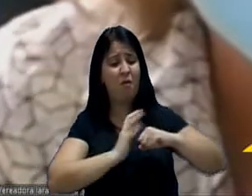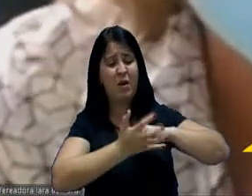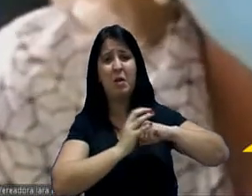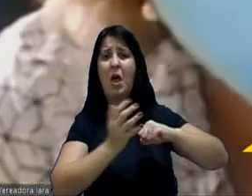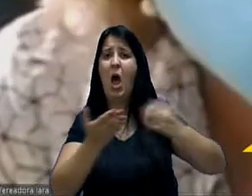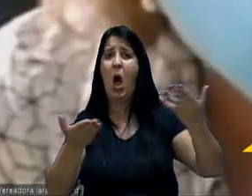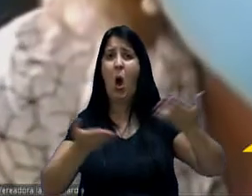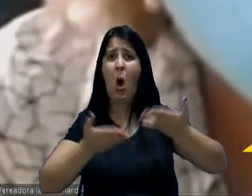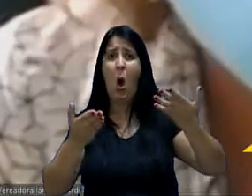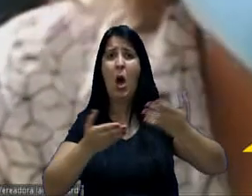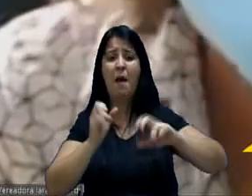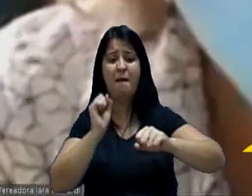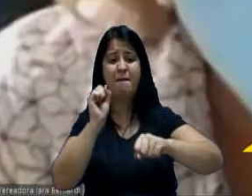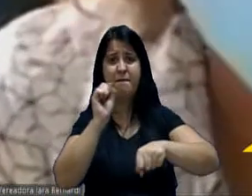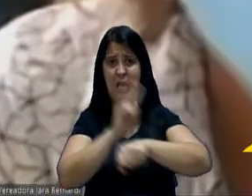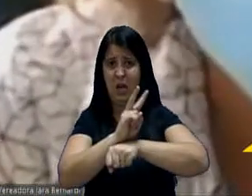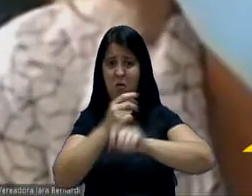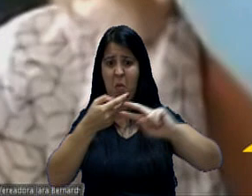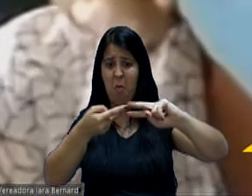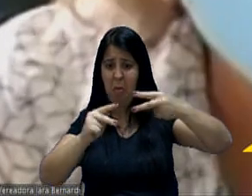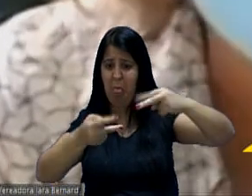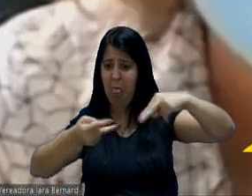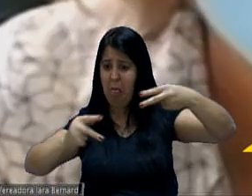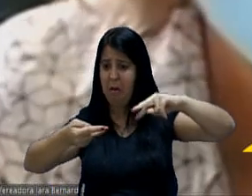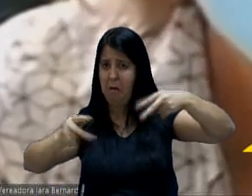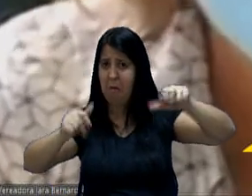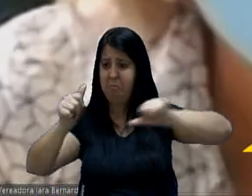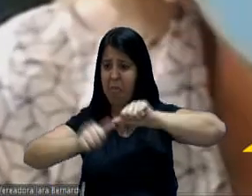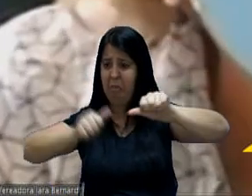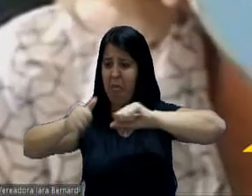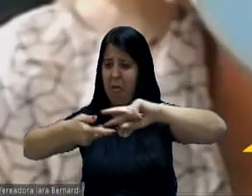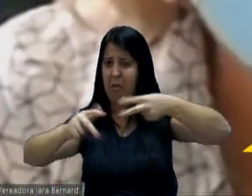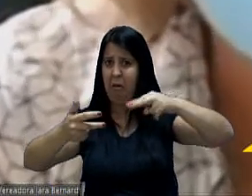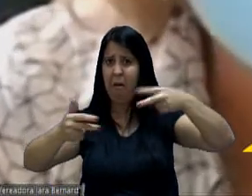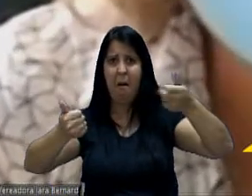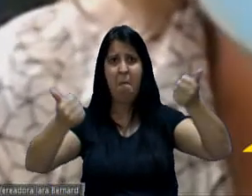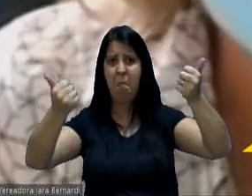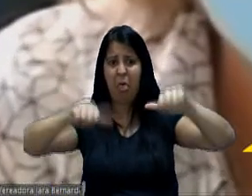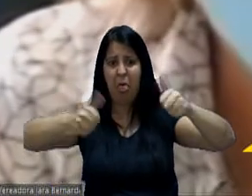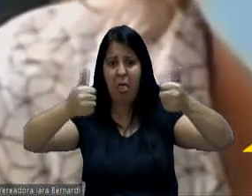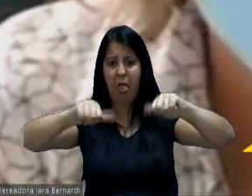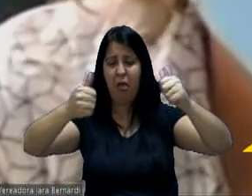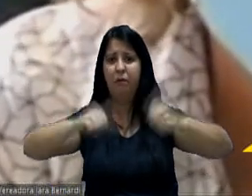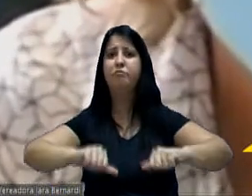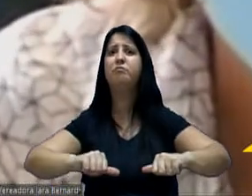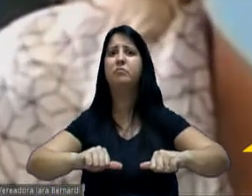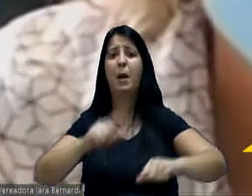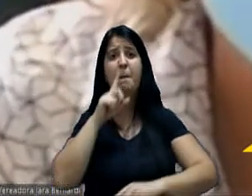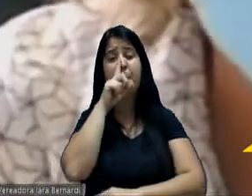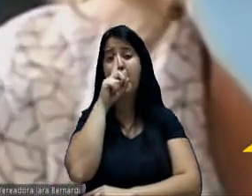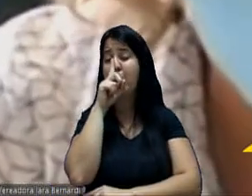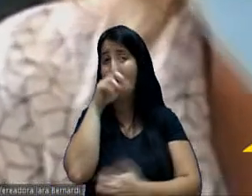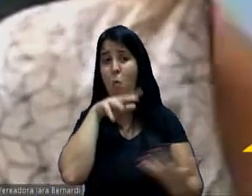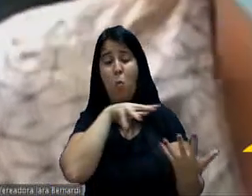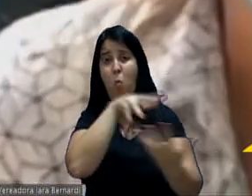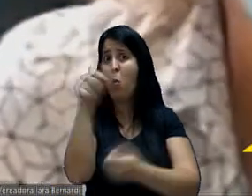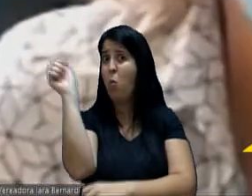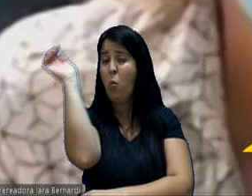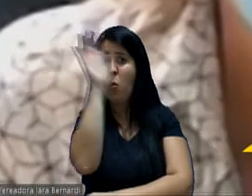mutantes aqui, quanto mais se espalha, mais mutações nós teremos, sendo um perigo para o mundo inteiro, que não nos